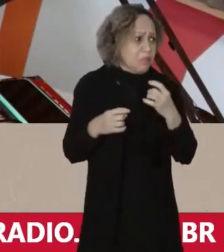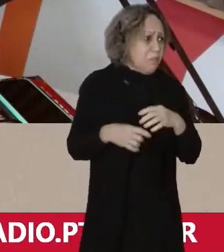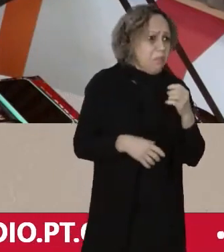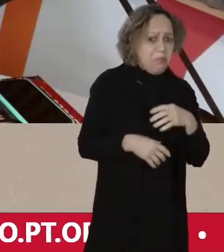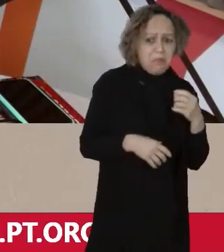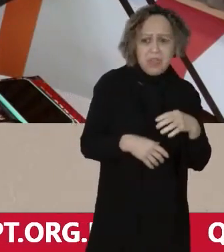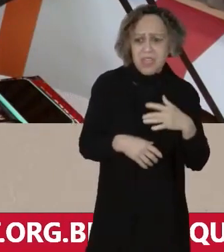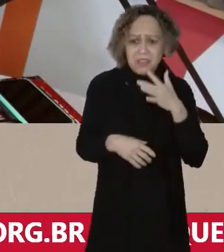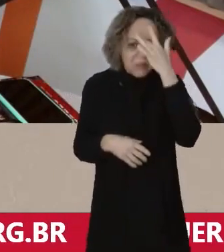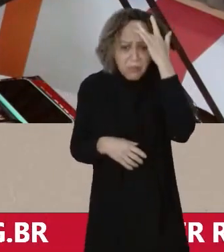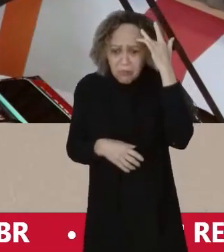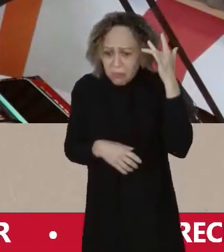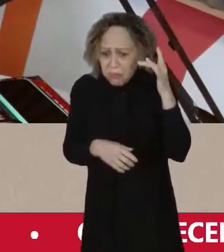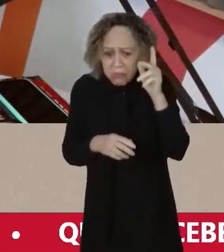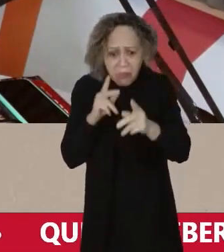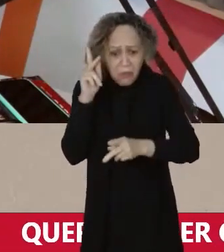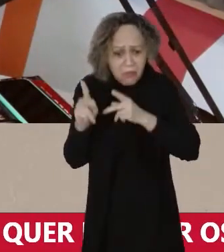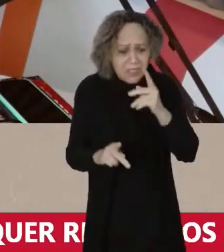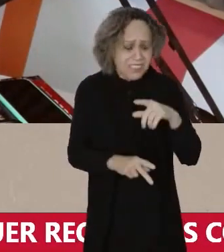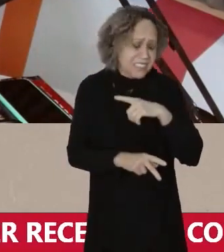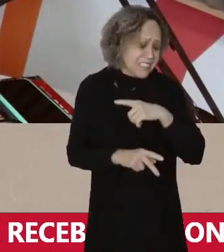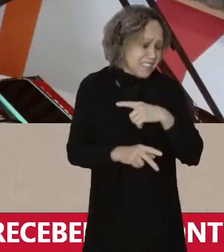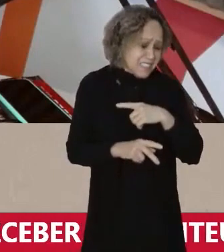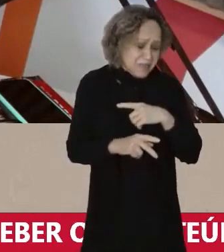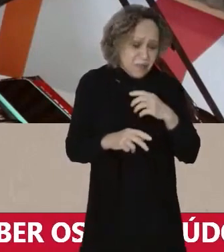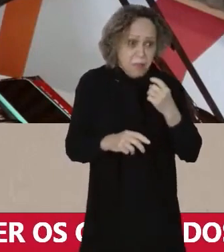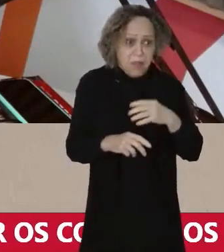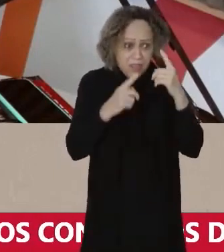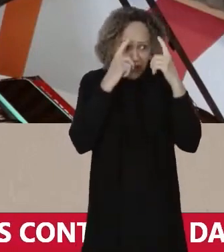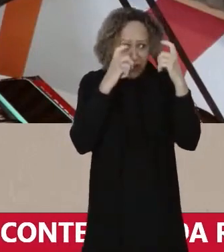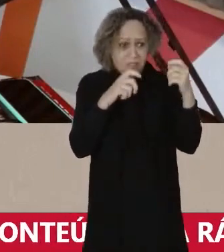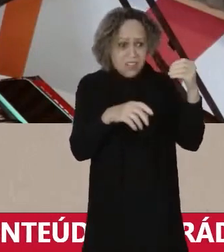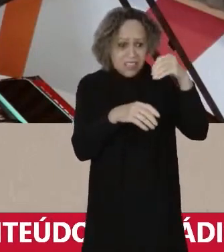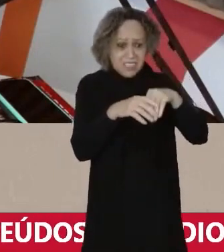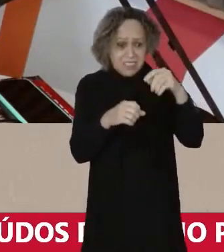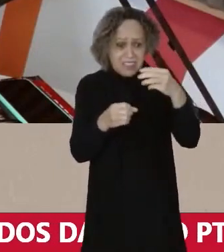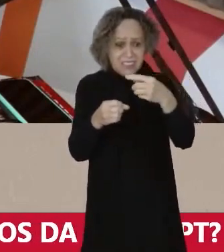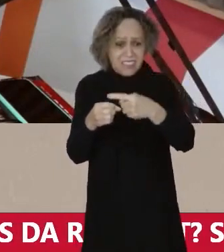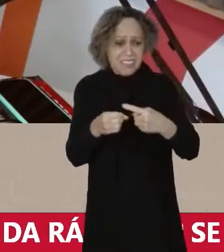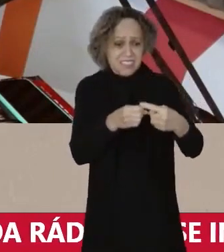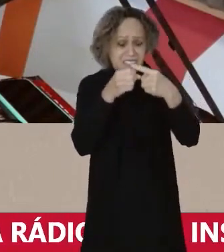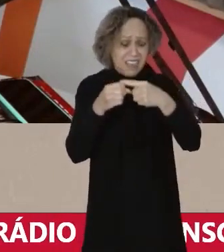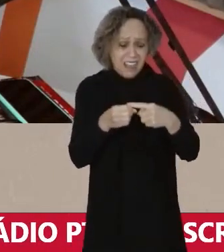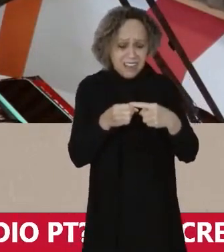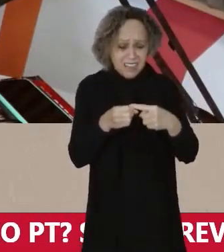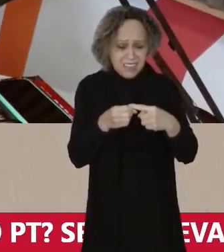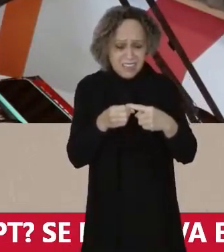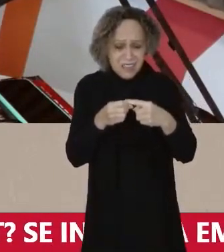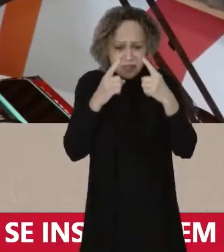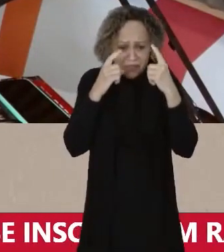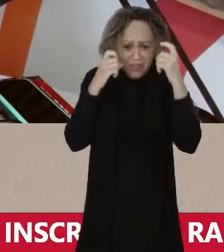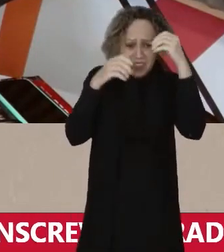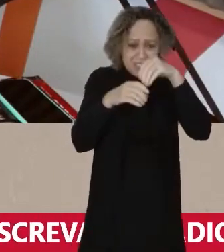com medo da violência urbana, o povo que já vive inseguro nos transportes. E esse